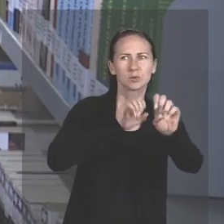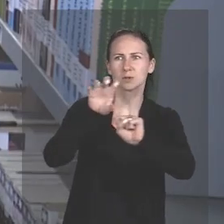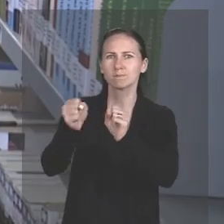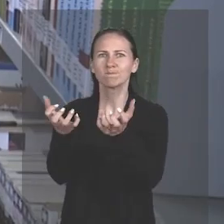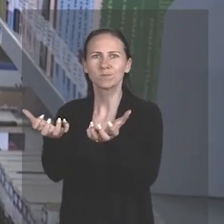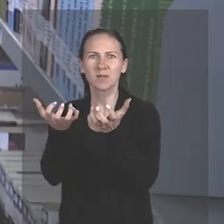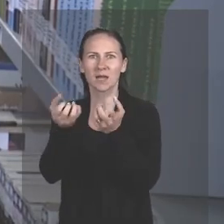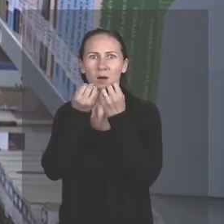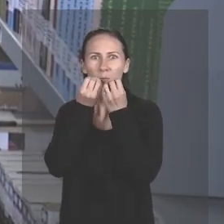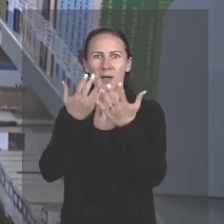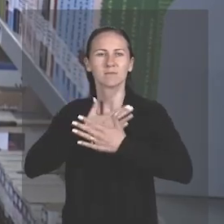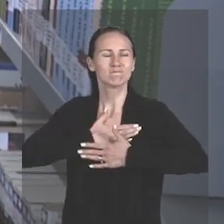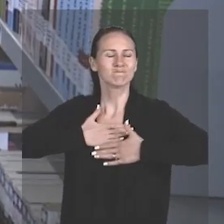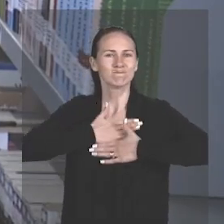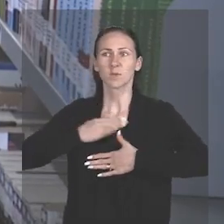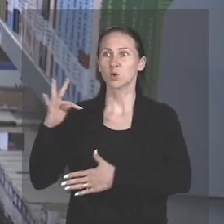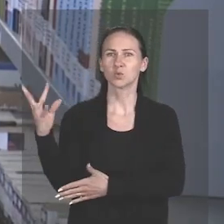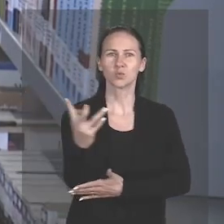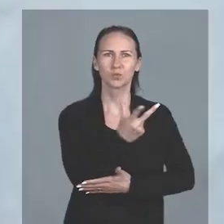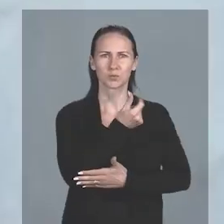quando buscamos o bem comum,